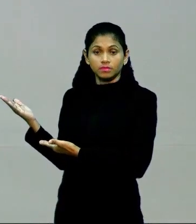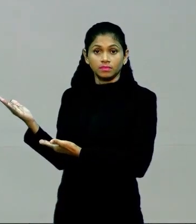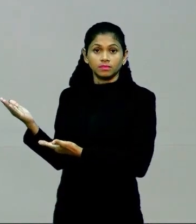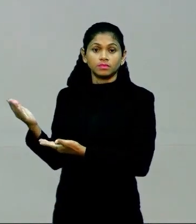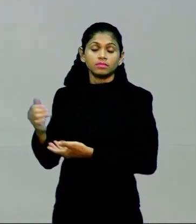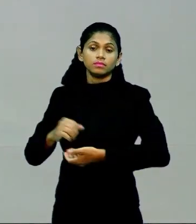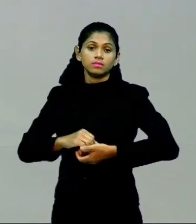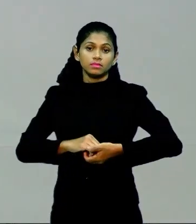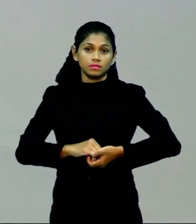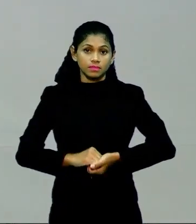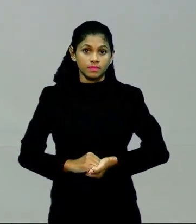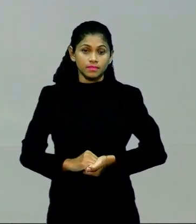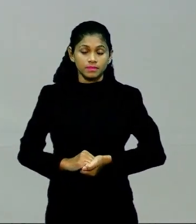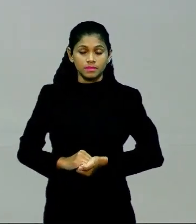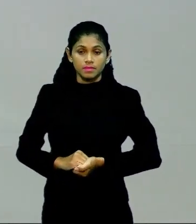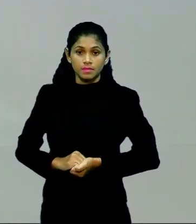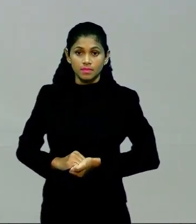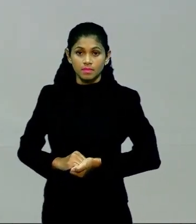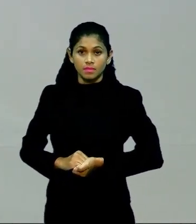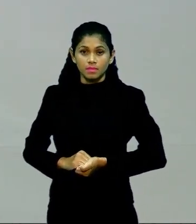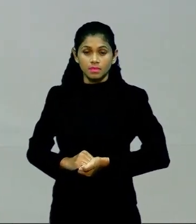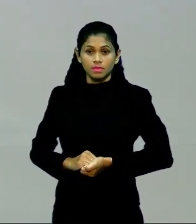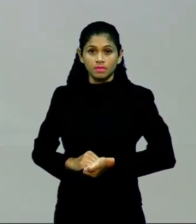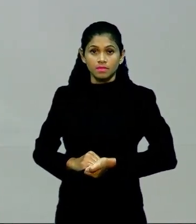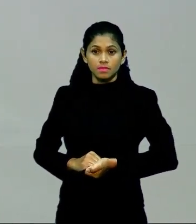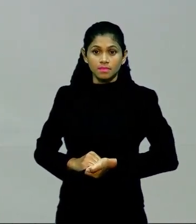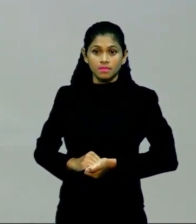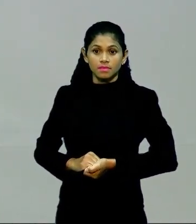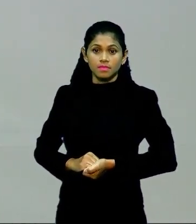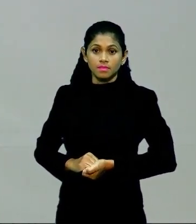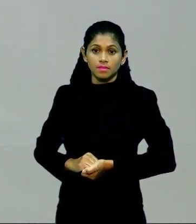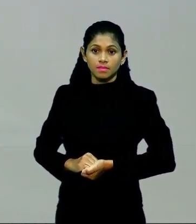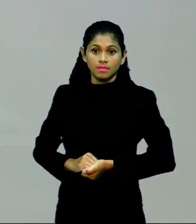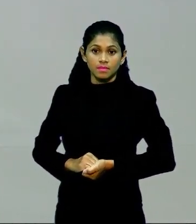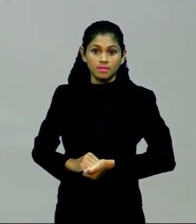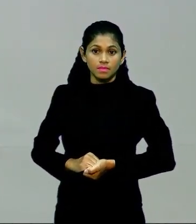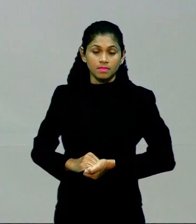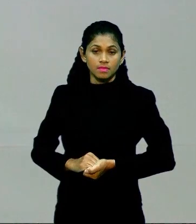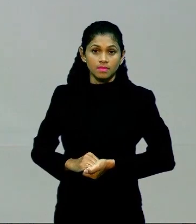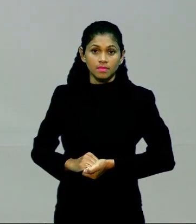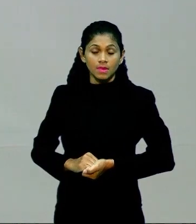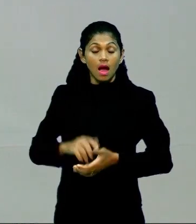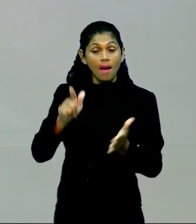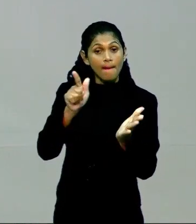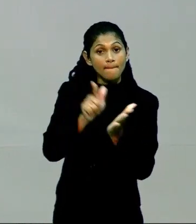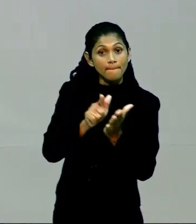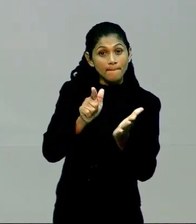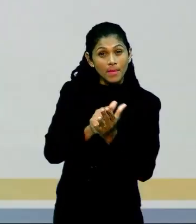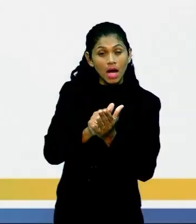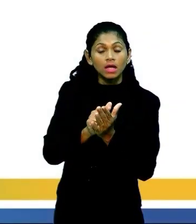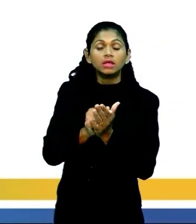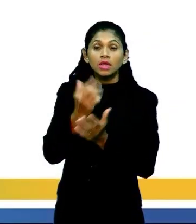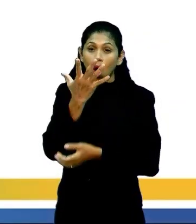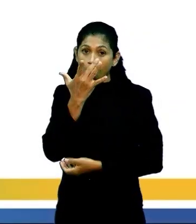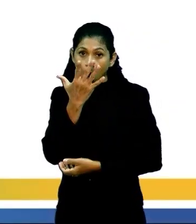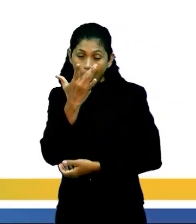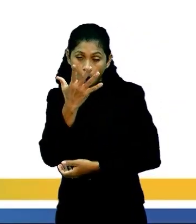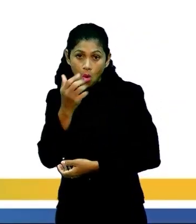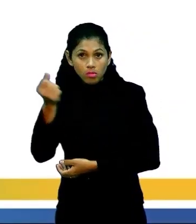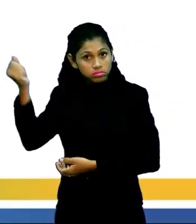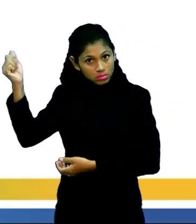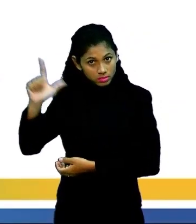das perguntas de língua inglesa, que está sinalizado com as páginas na cor azul,